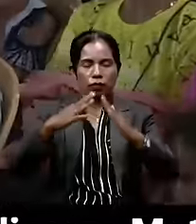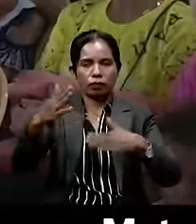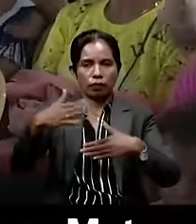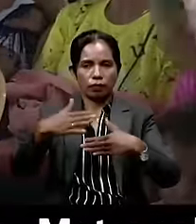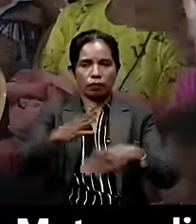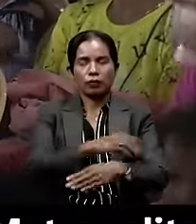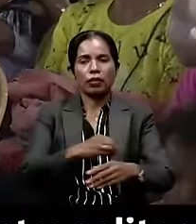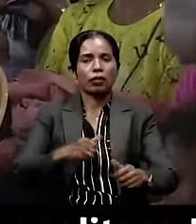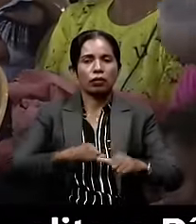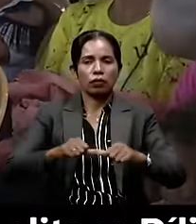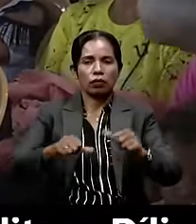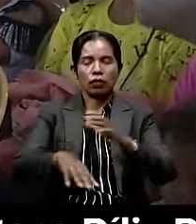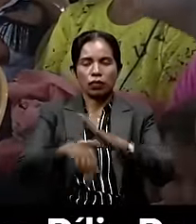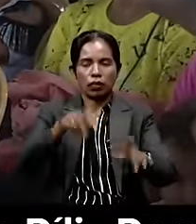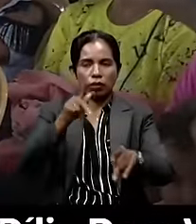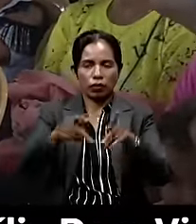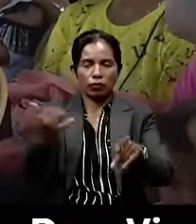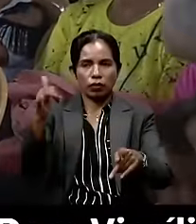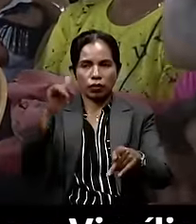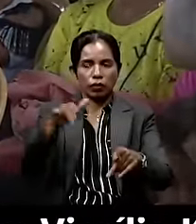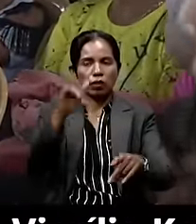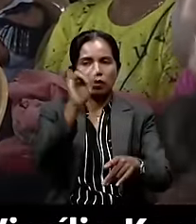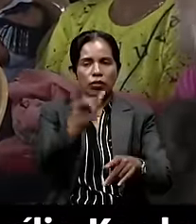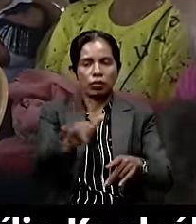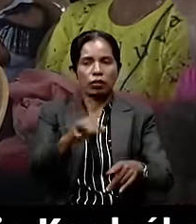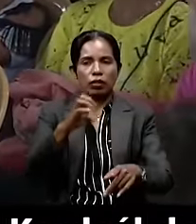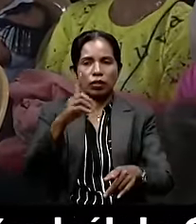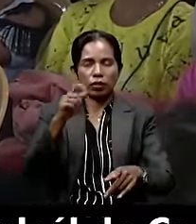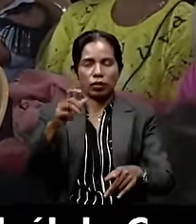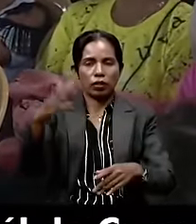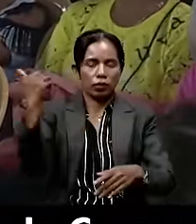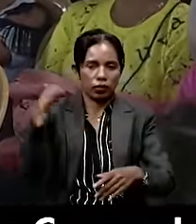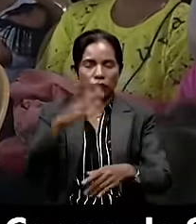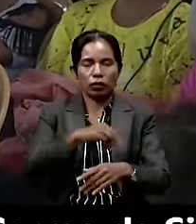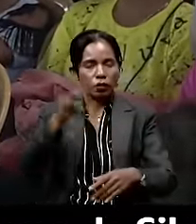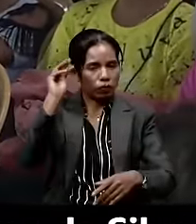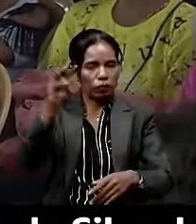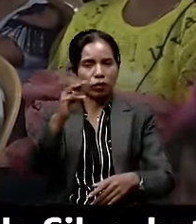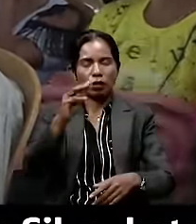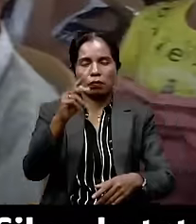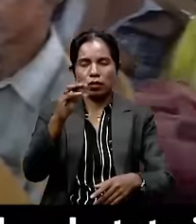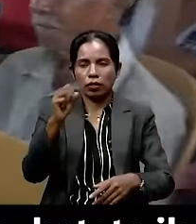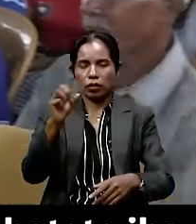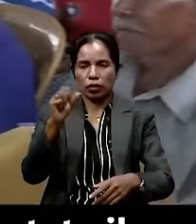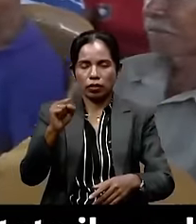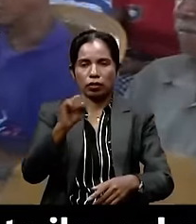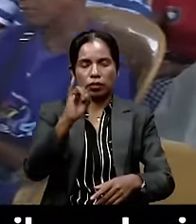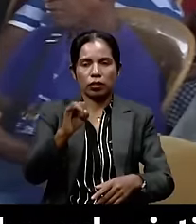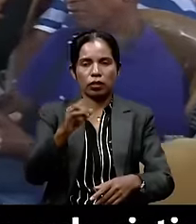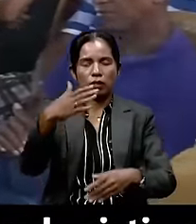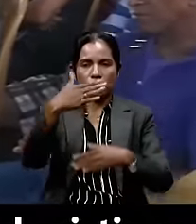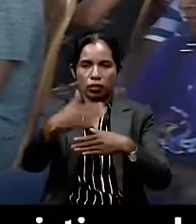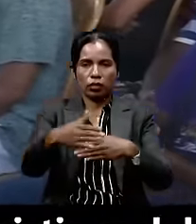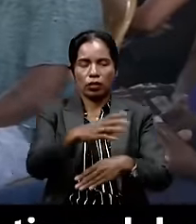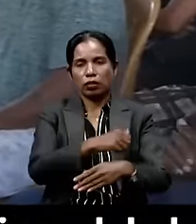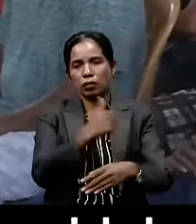se continua hasaitan comunidade sira ela e edetel ni koto no Ministério de Solidariedade Social, no Inclusão Nicoto,